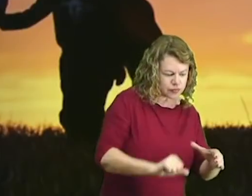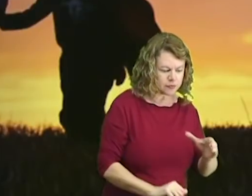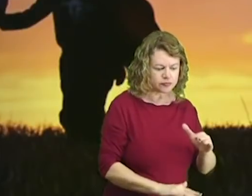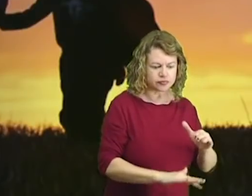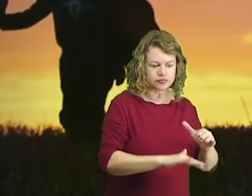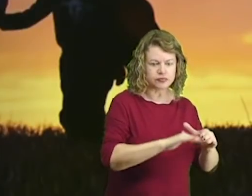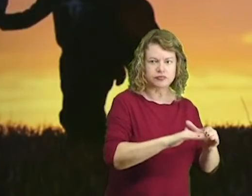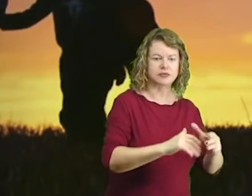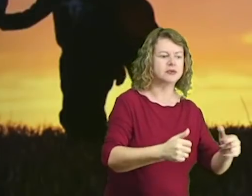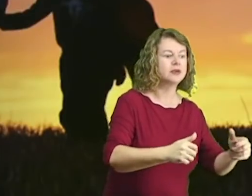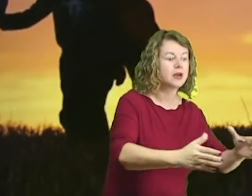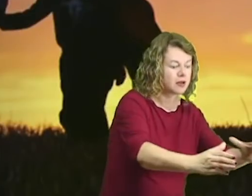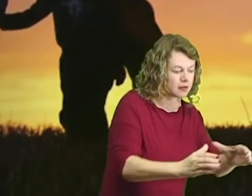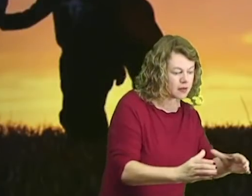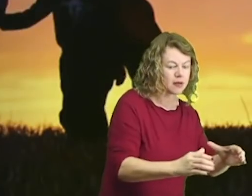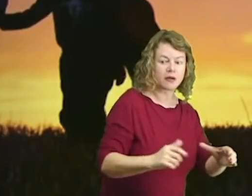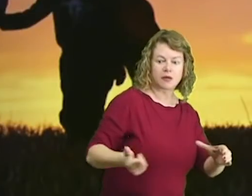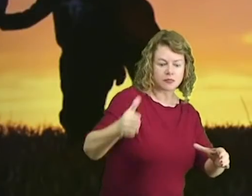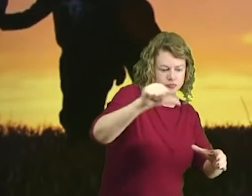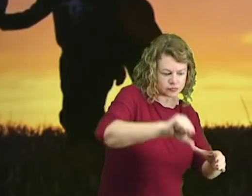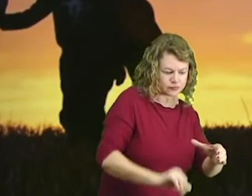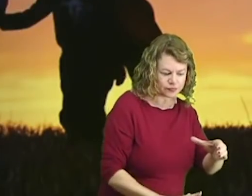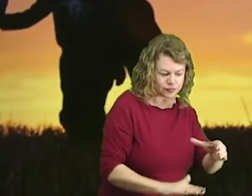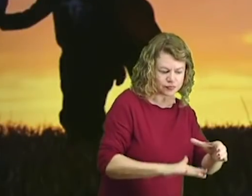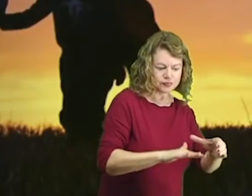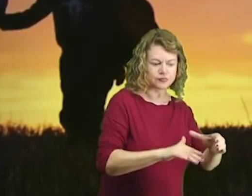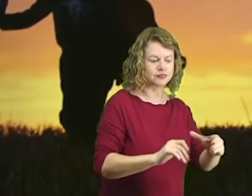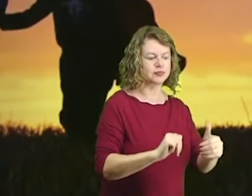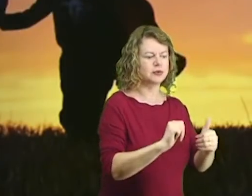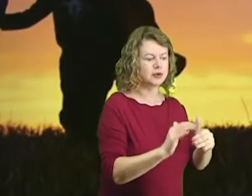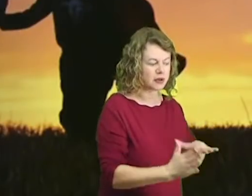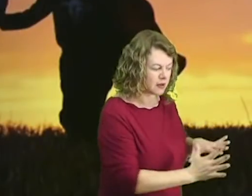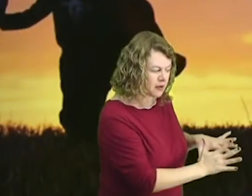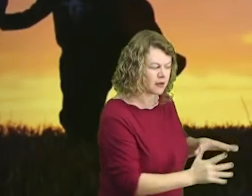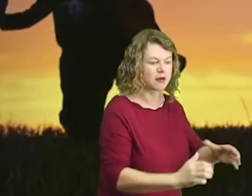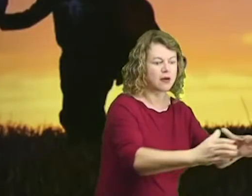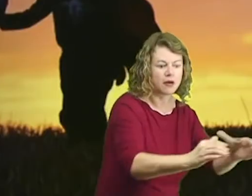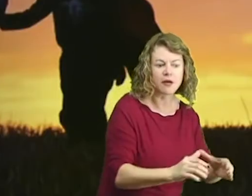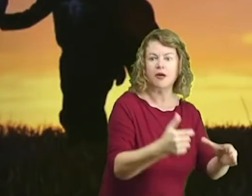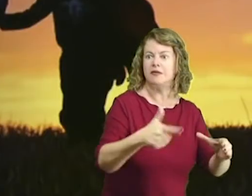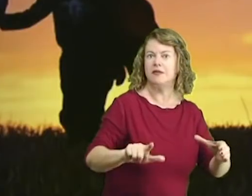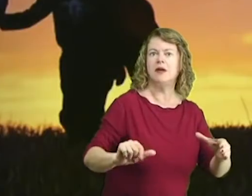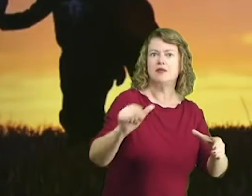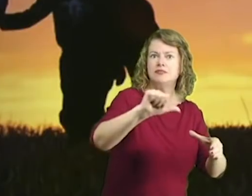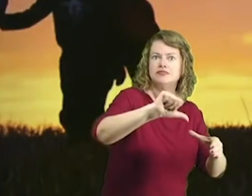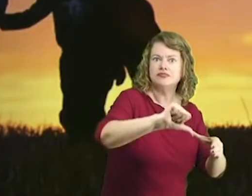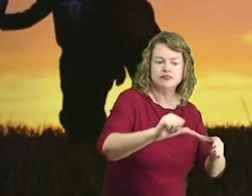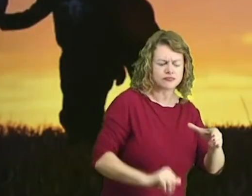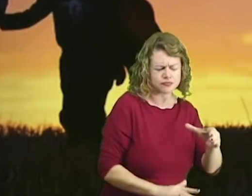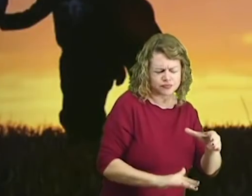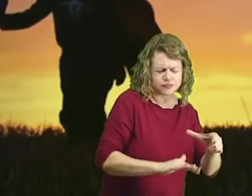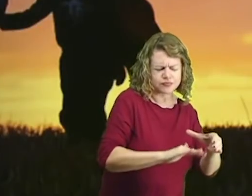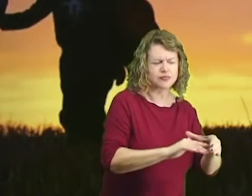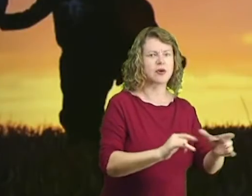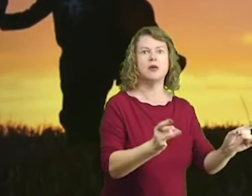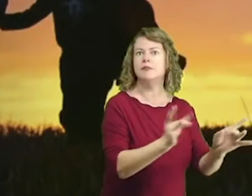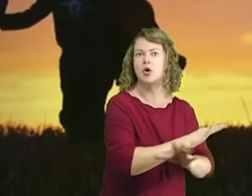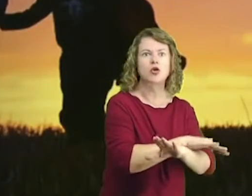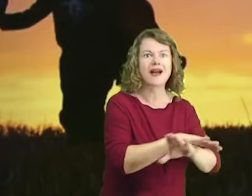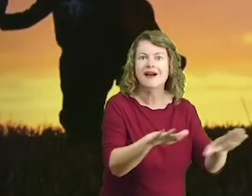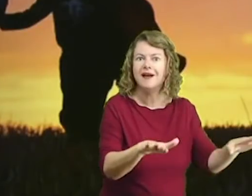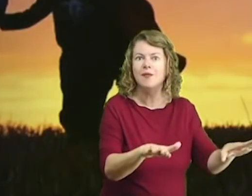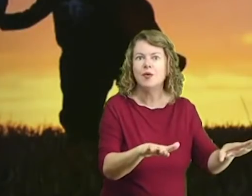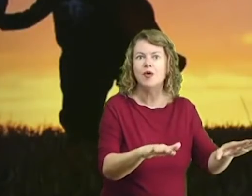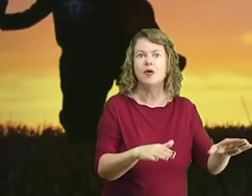respondeu: já acabaram. Então o azeite parou de correr. Ela foi e contou tudo ao homem de